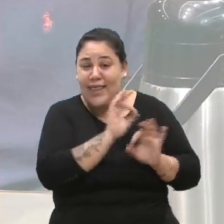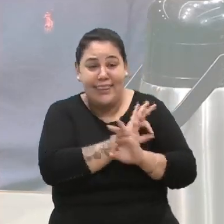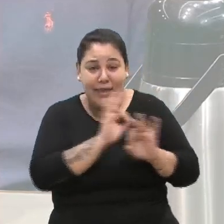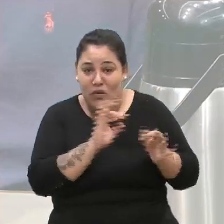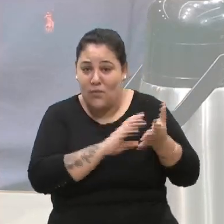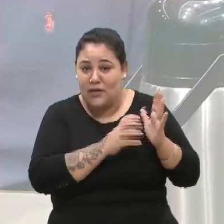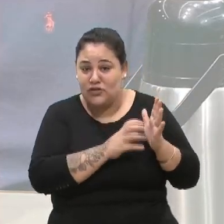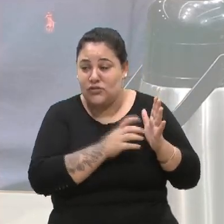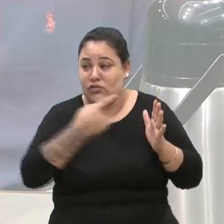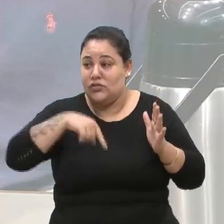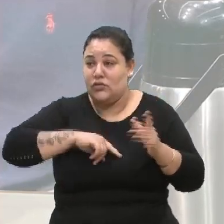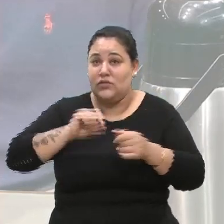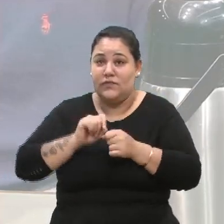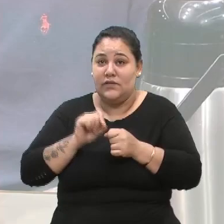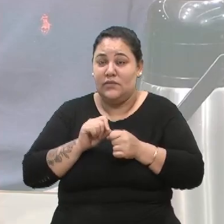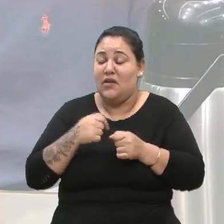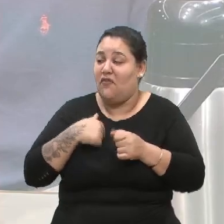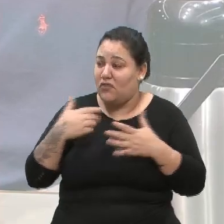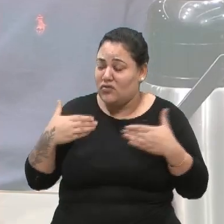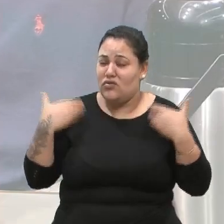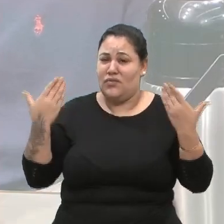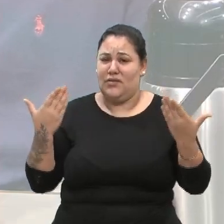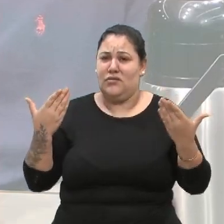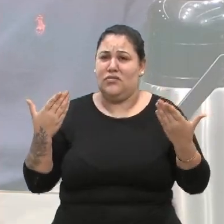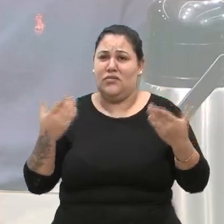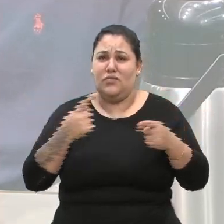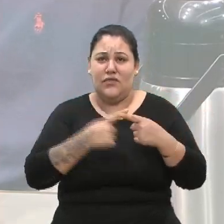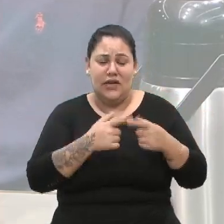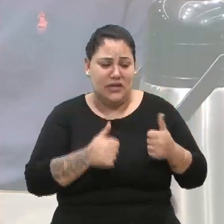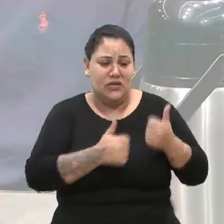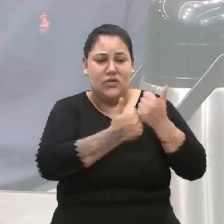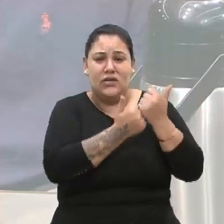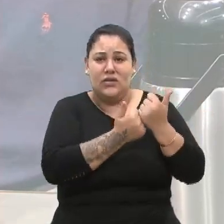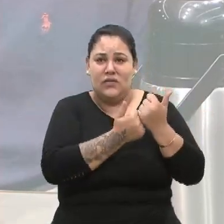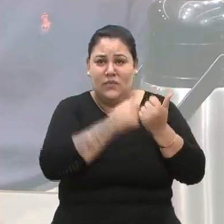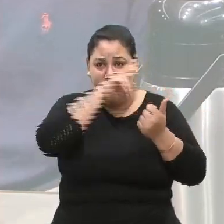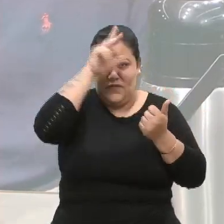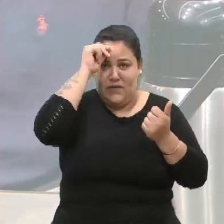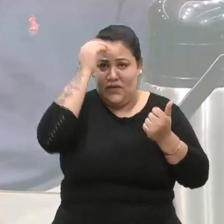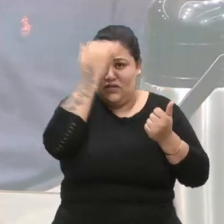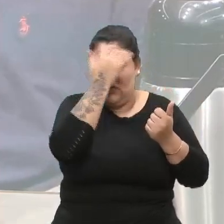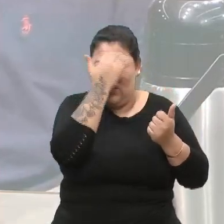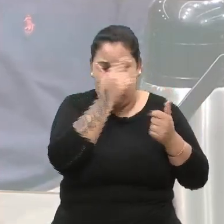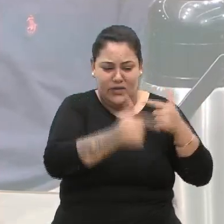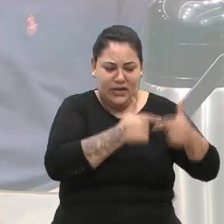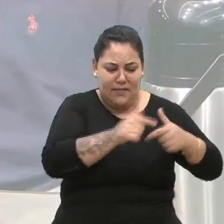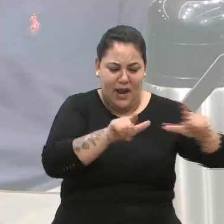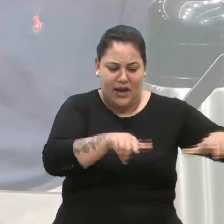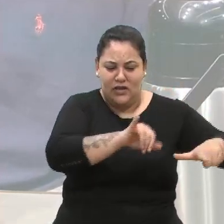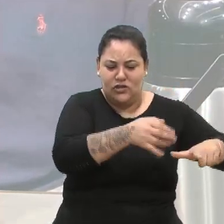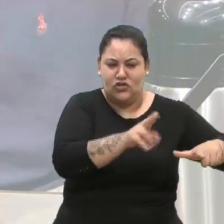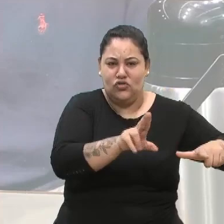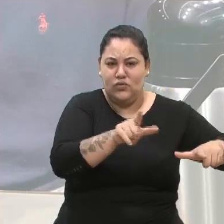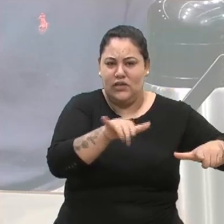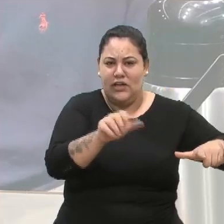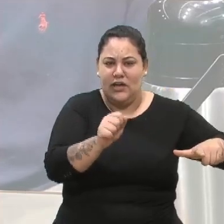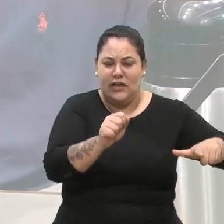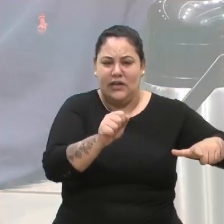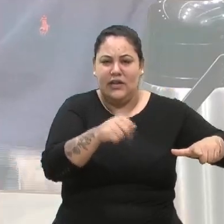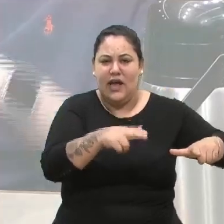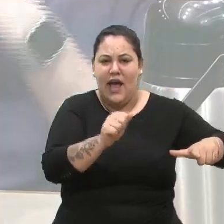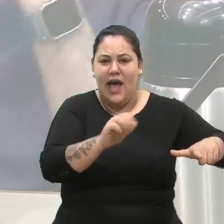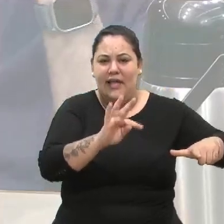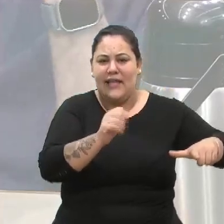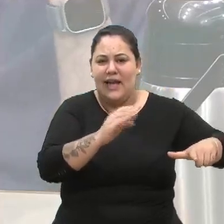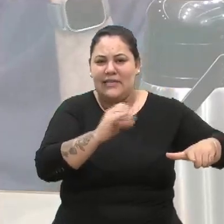me surpreende. E aquela assessoria do prefeito Adiló, ali onde trabalha a Juliana Marzotto, a Tassiana, a Jéssica,